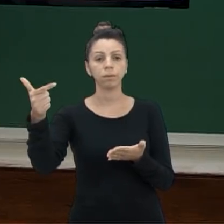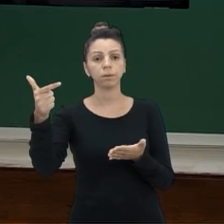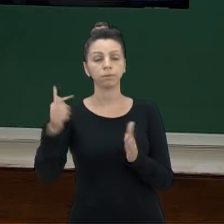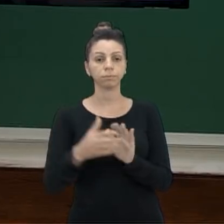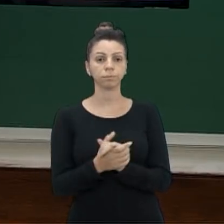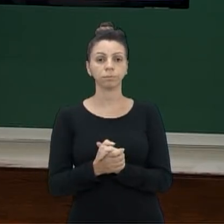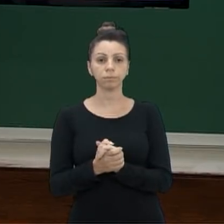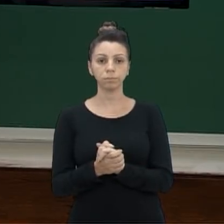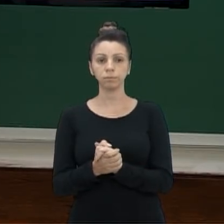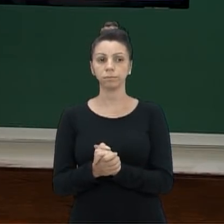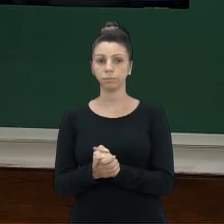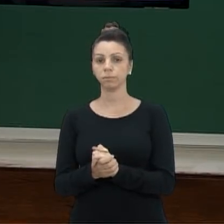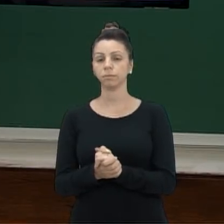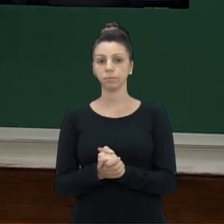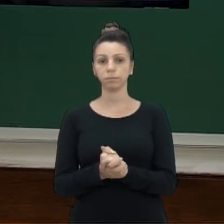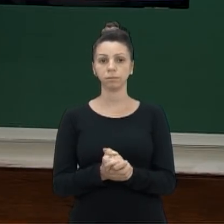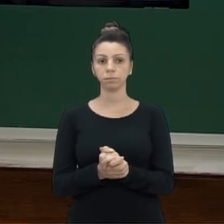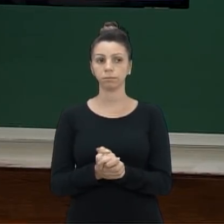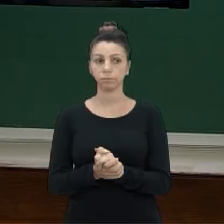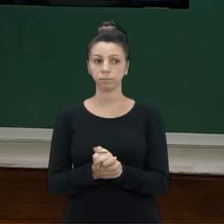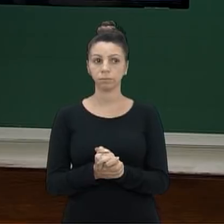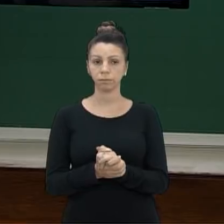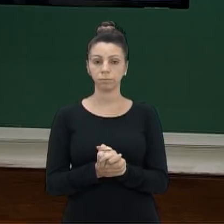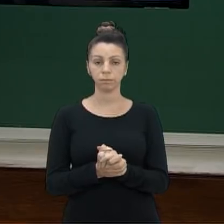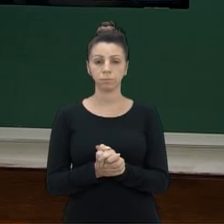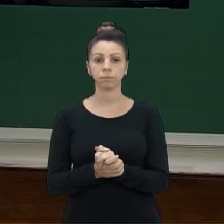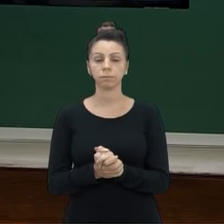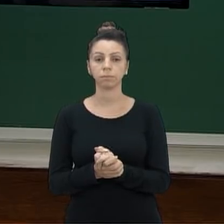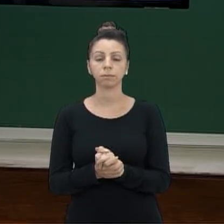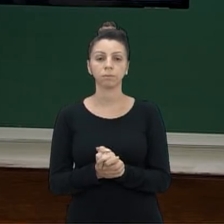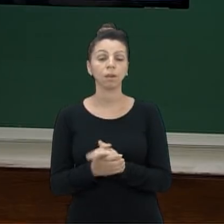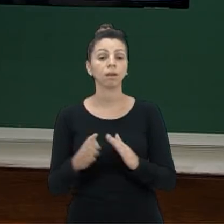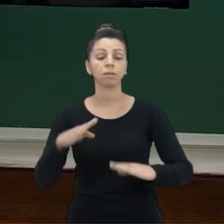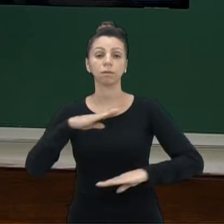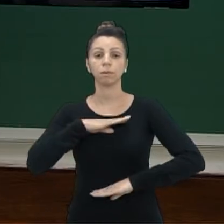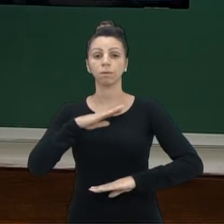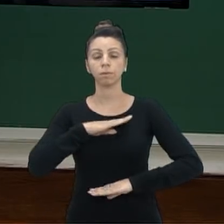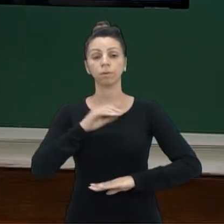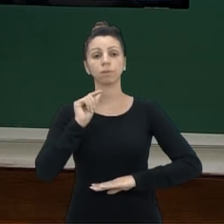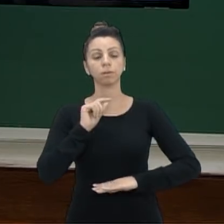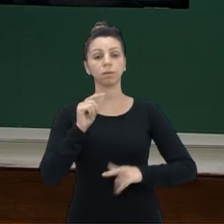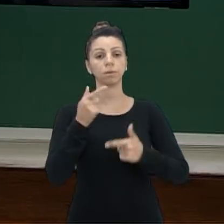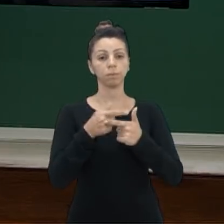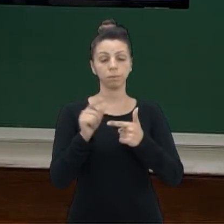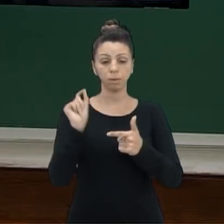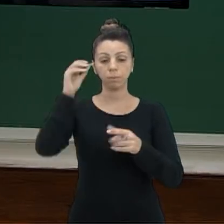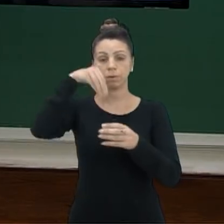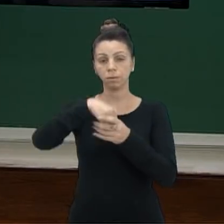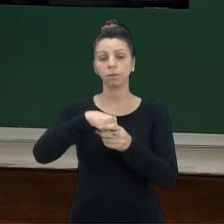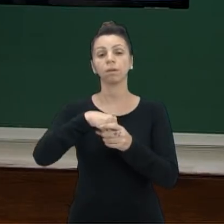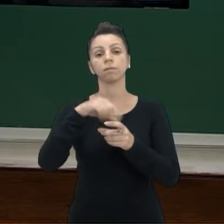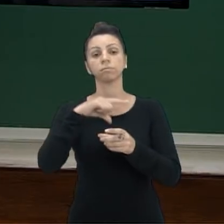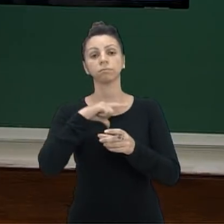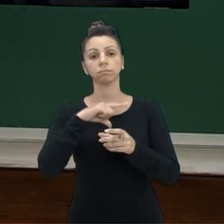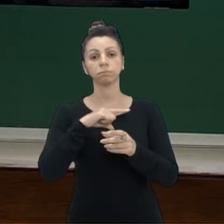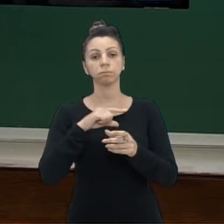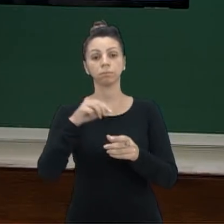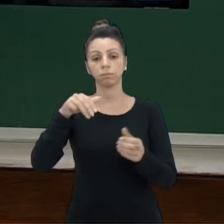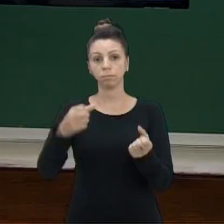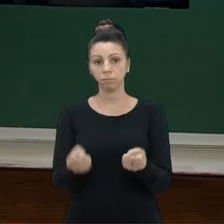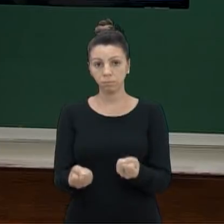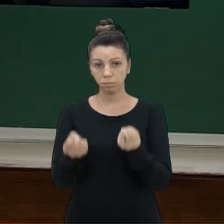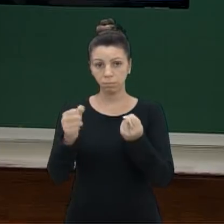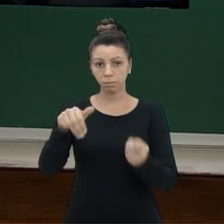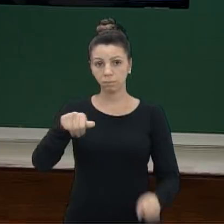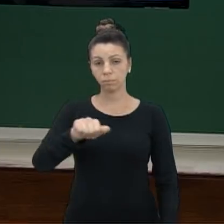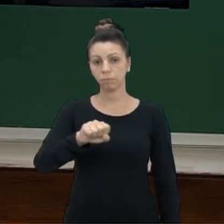viu ainda na última aula. Então, a gente vai ver situações, problemas envolvendo transformação de unidades de massa, porém, agora a gente vai